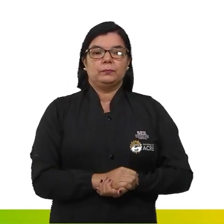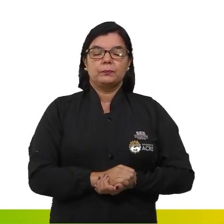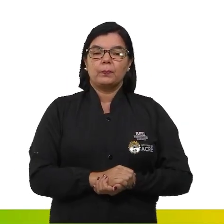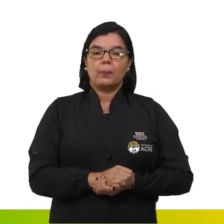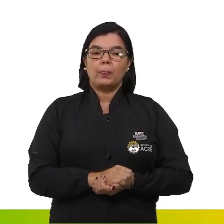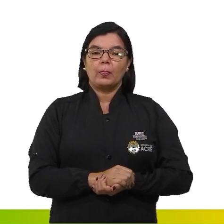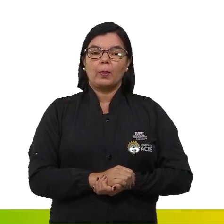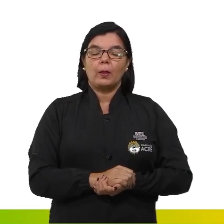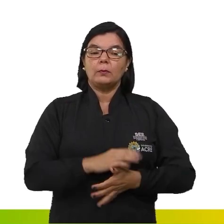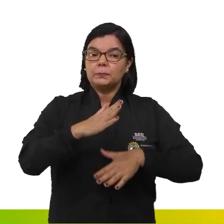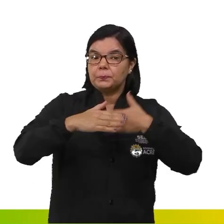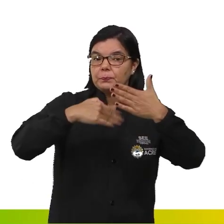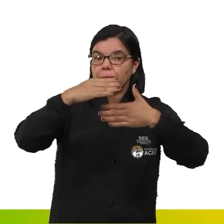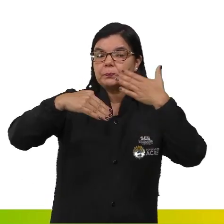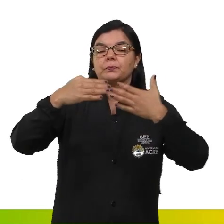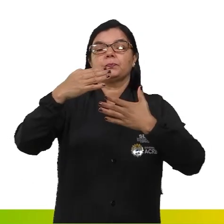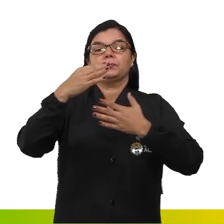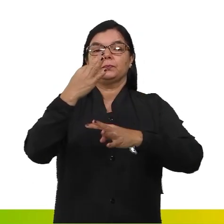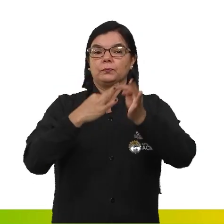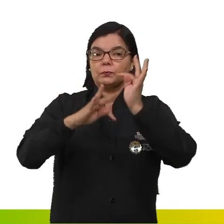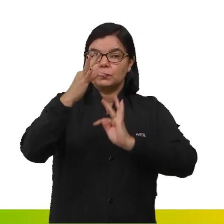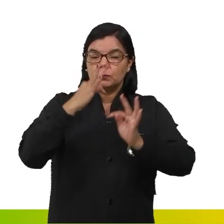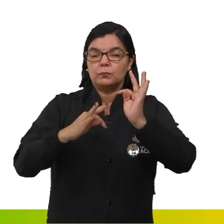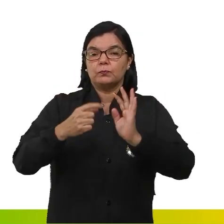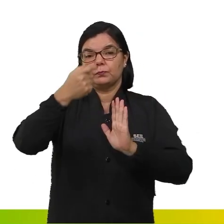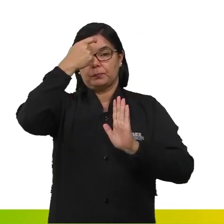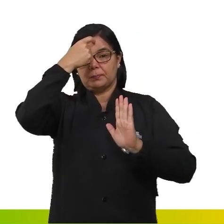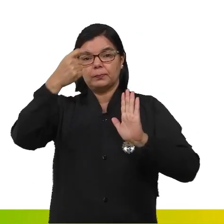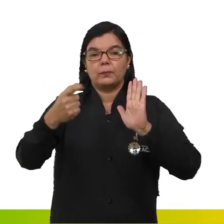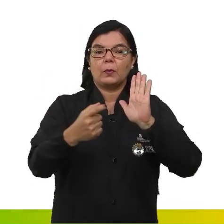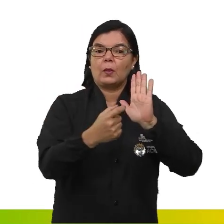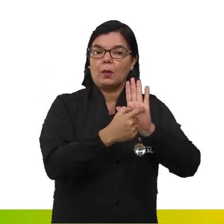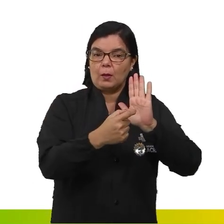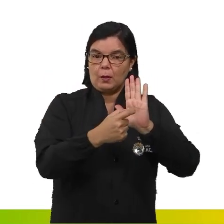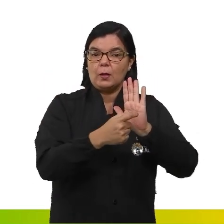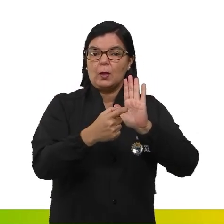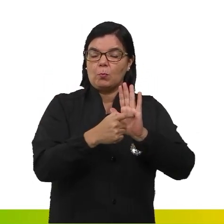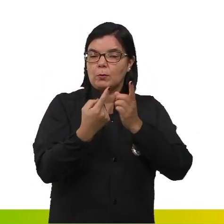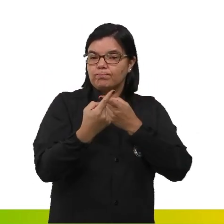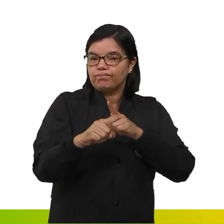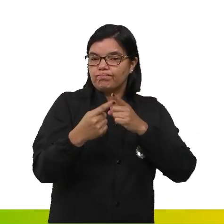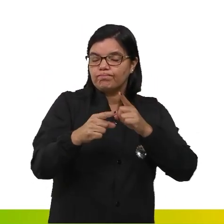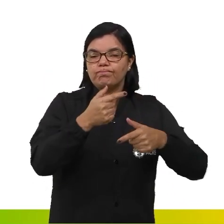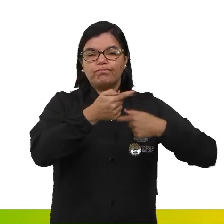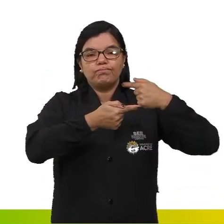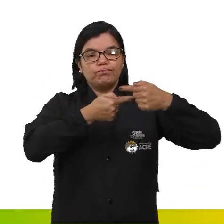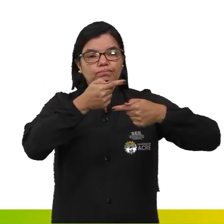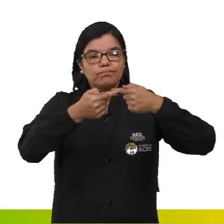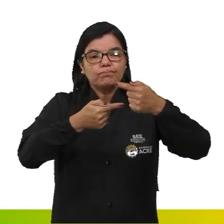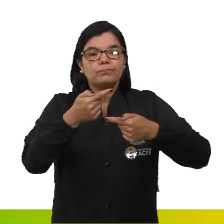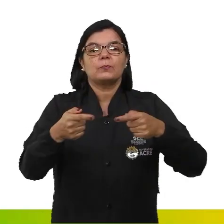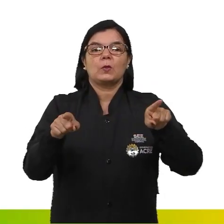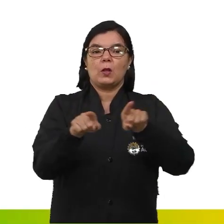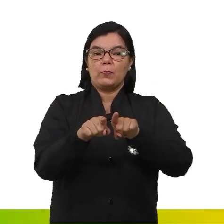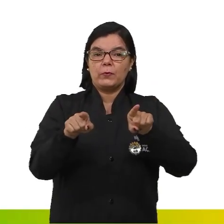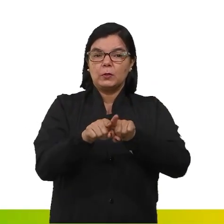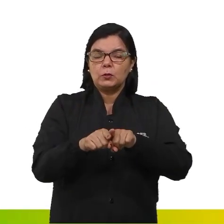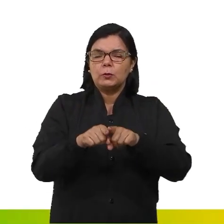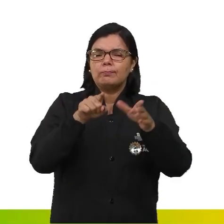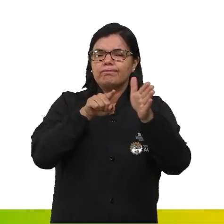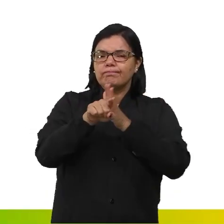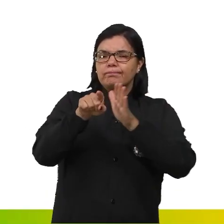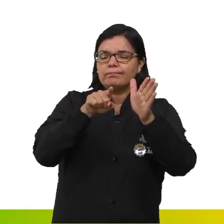tecnologia. Avanços tecnológicos como a inteligência artificial, a manipulação genética,